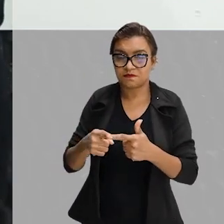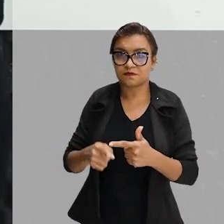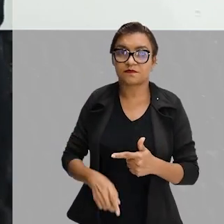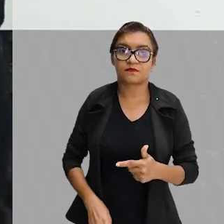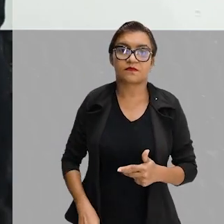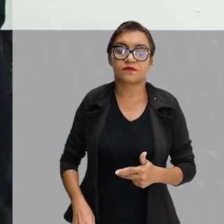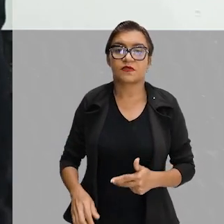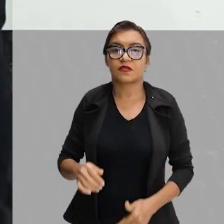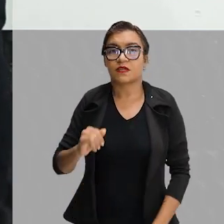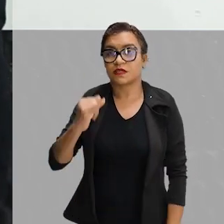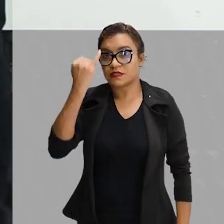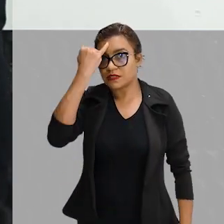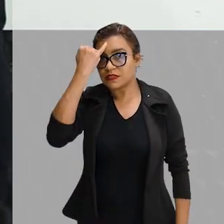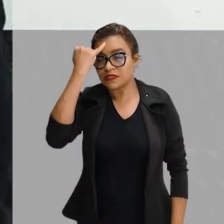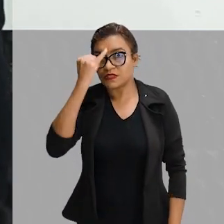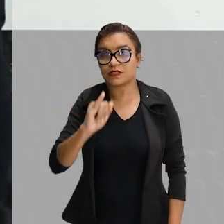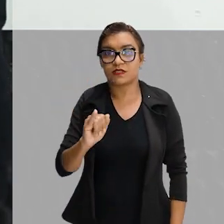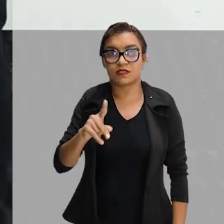Índia,